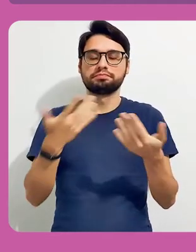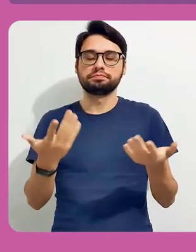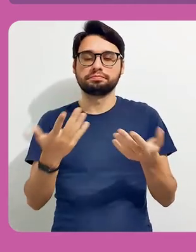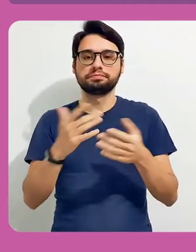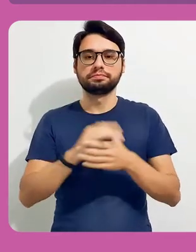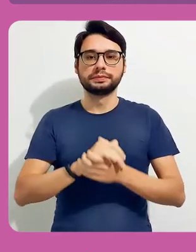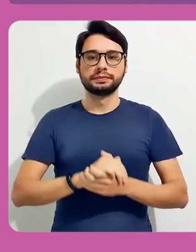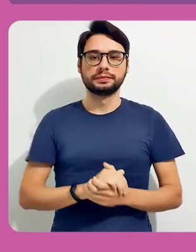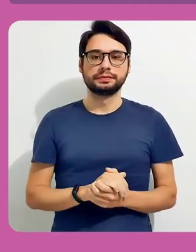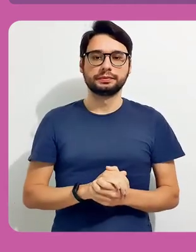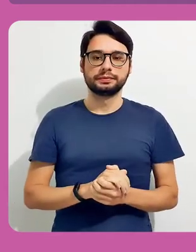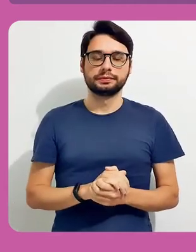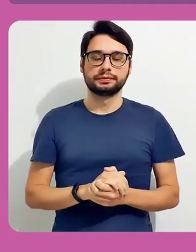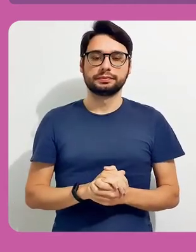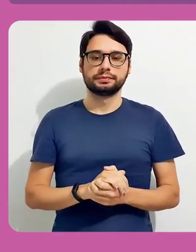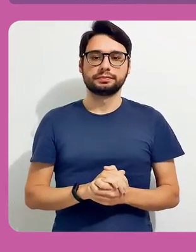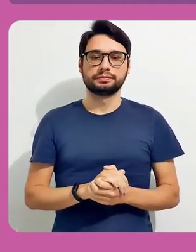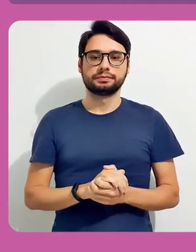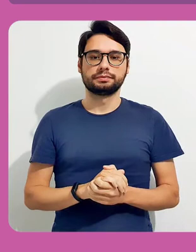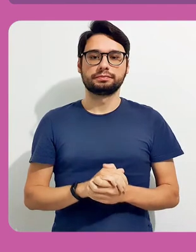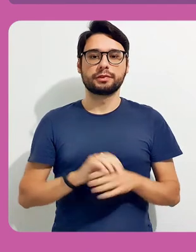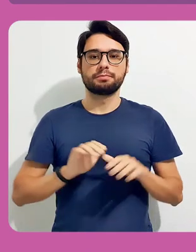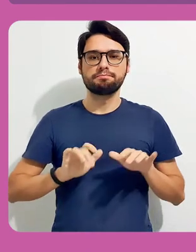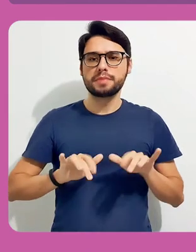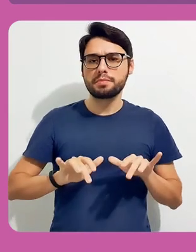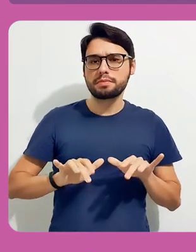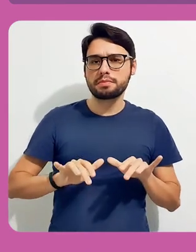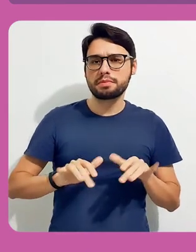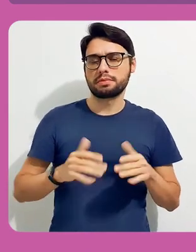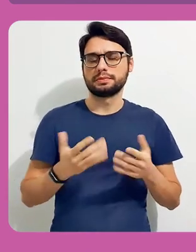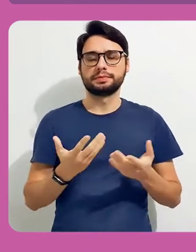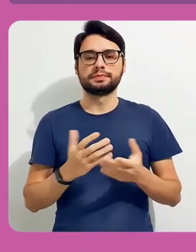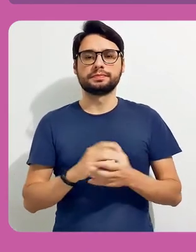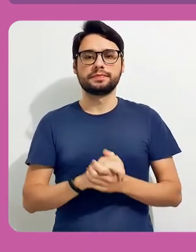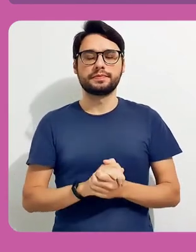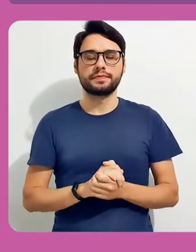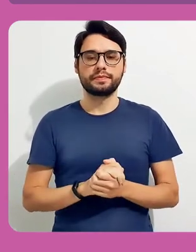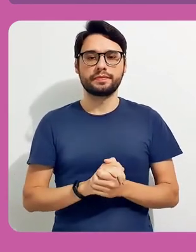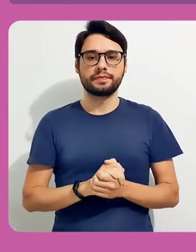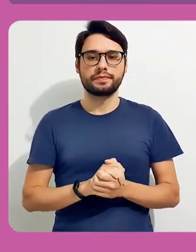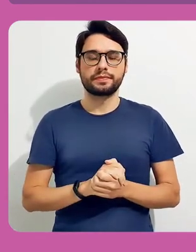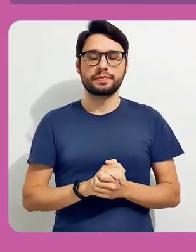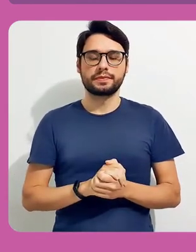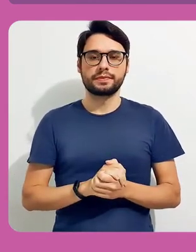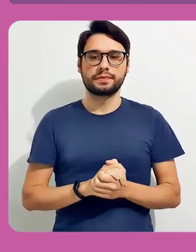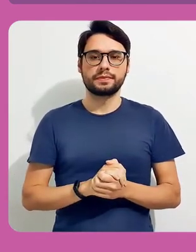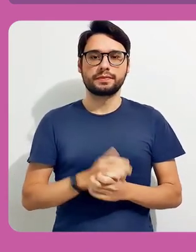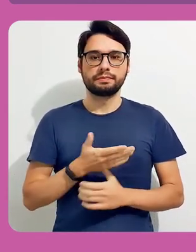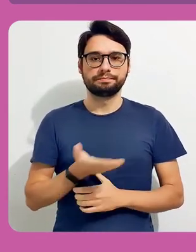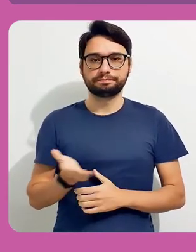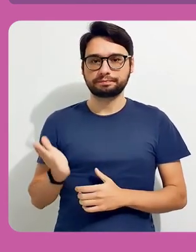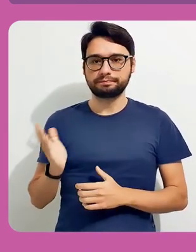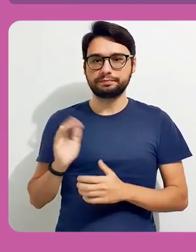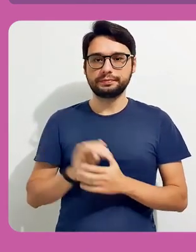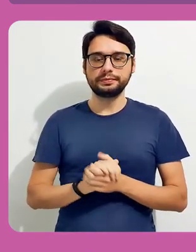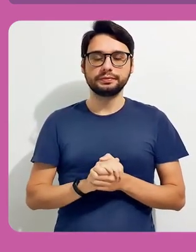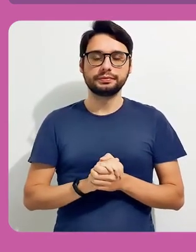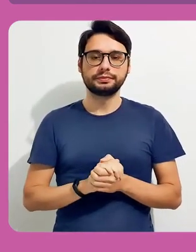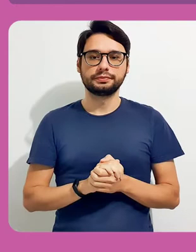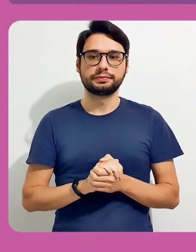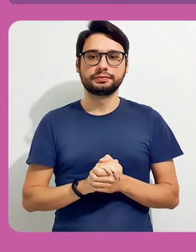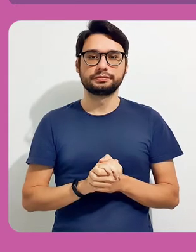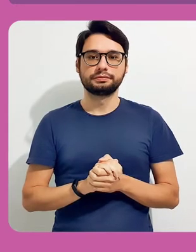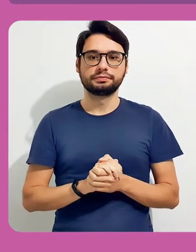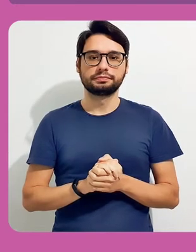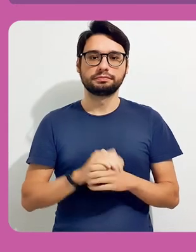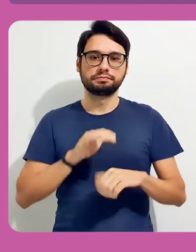um nome qualquer, bibliografia do curso. Você pode colocar uma descrição